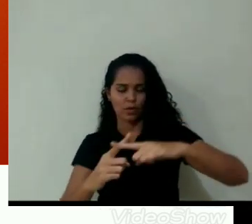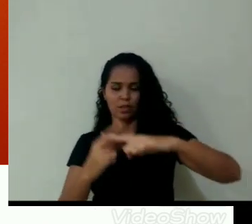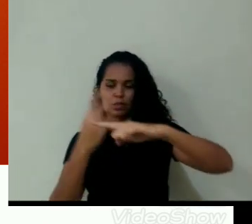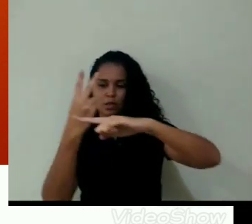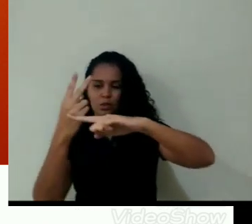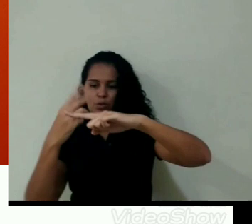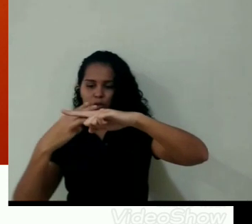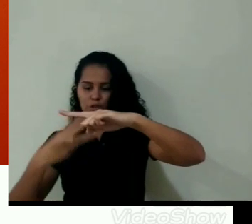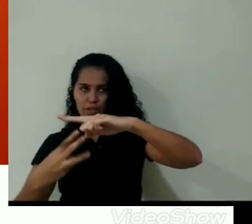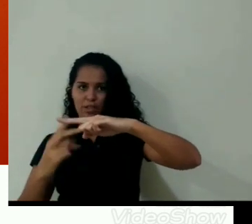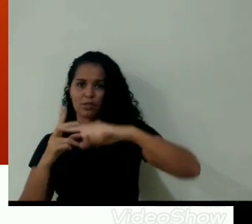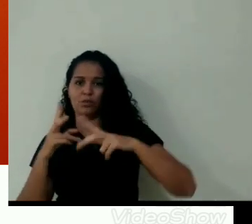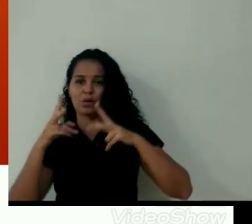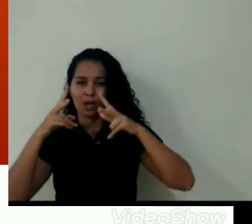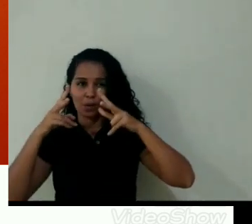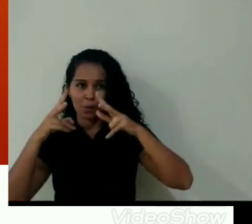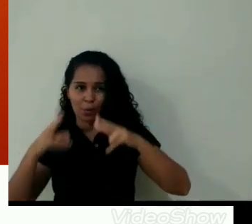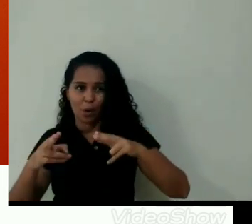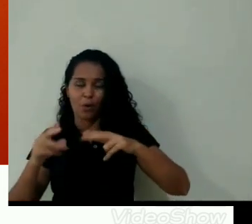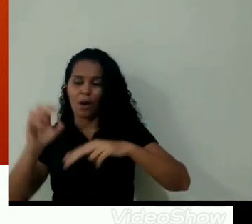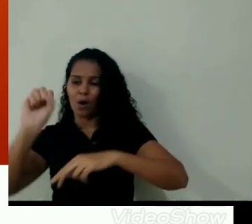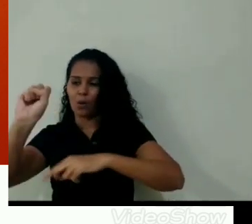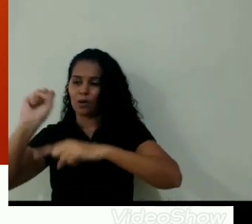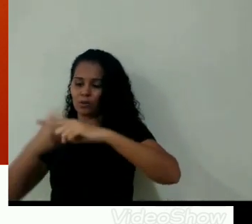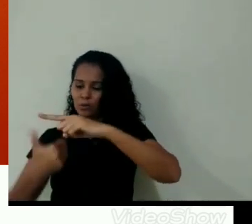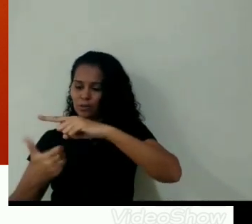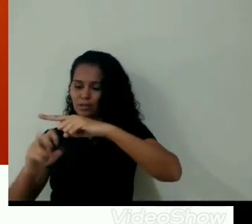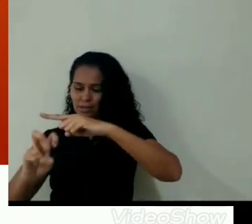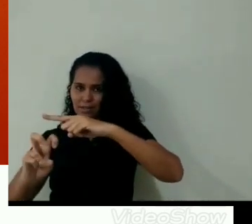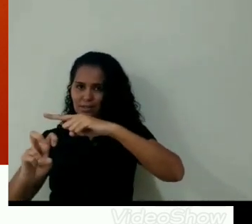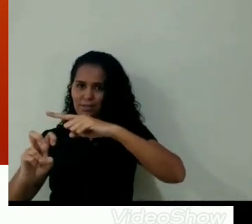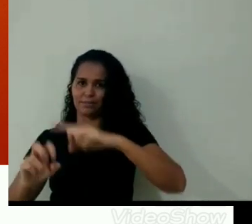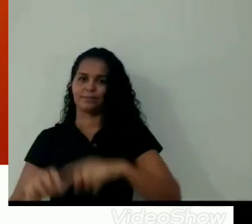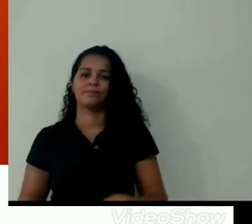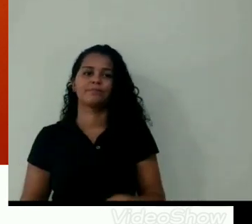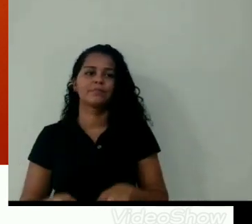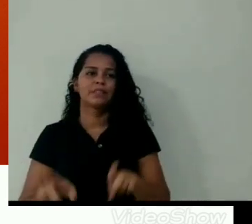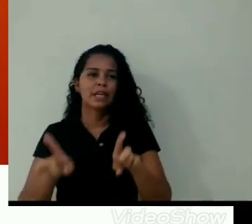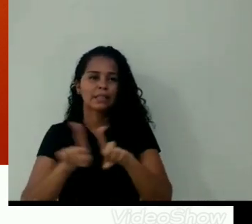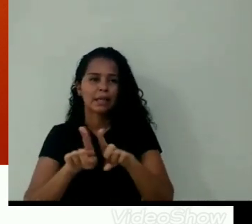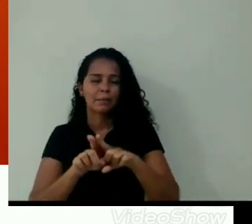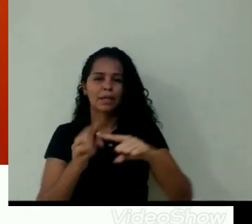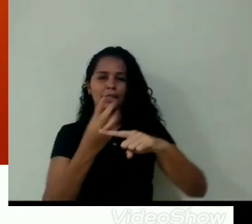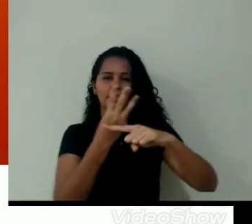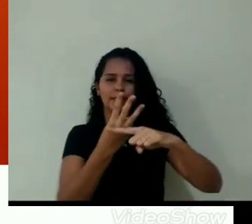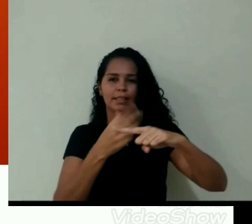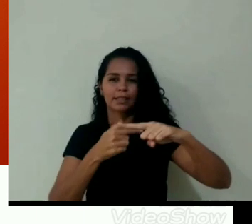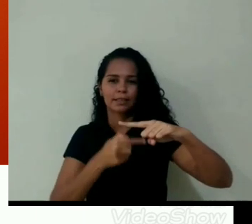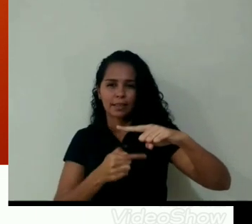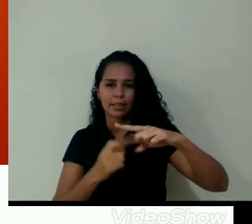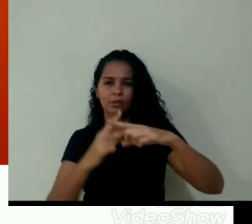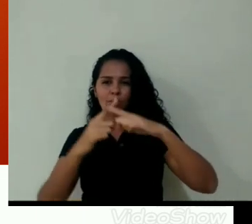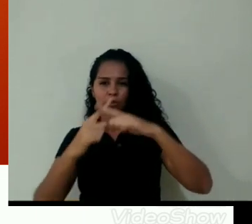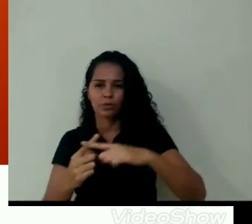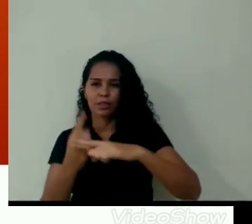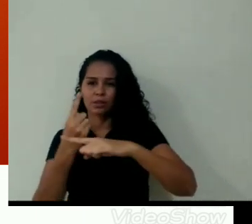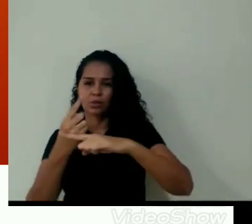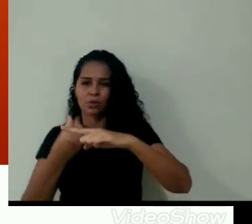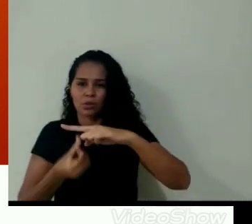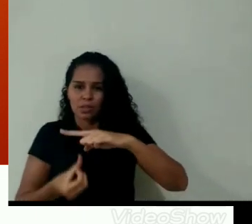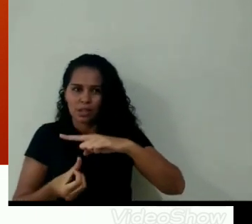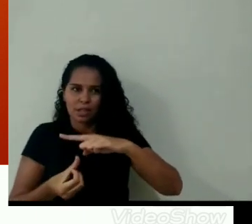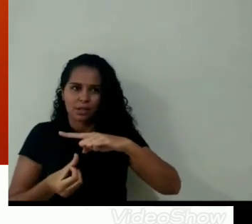vezes 1/6 vai dar 3 vezes 1, 3, multiplicação dos numeradores, depois 7 vezes